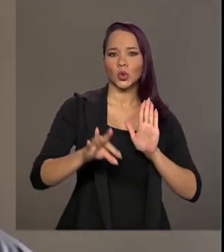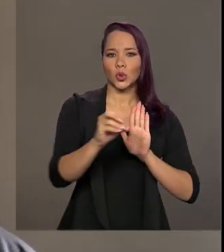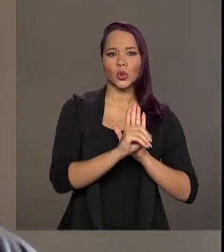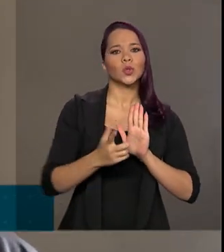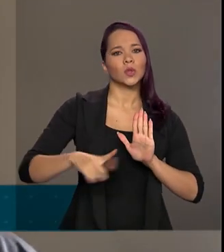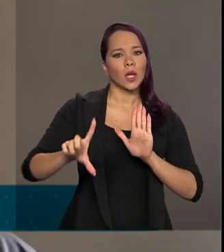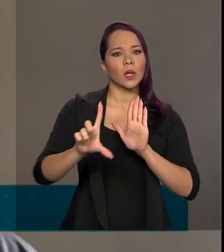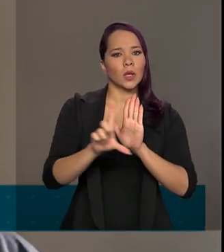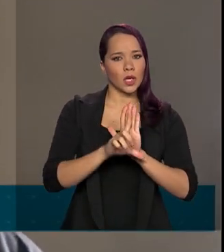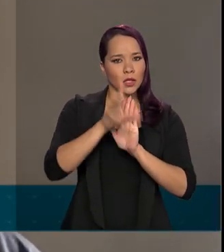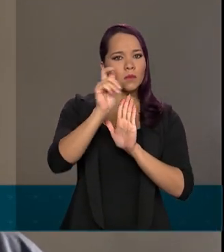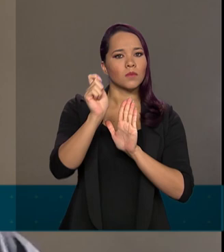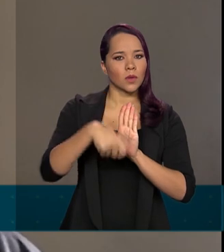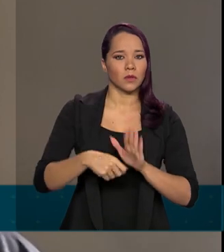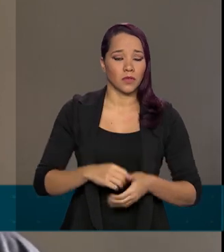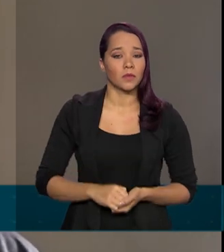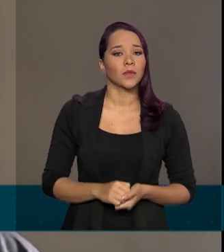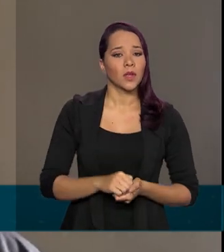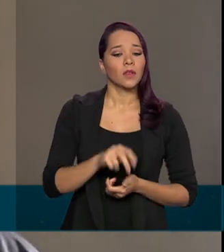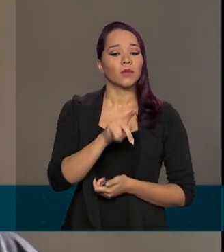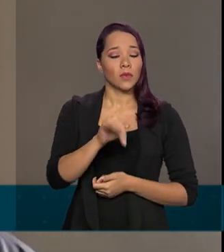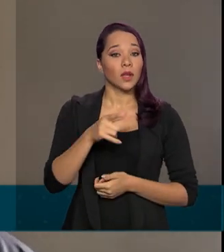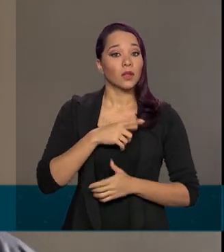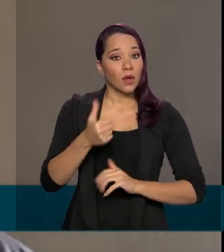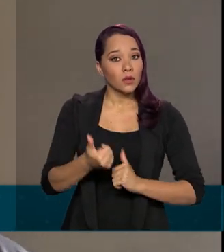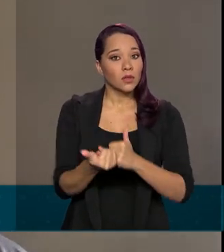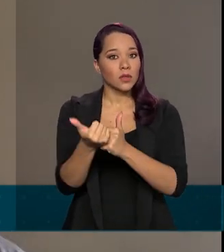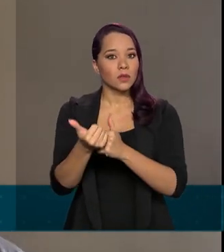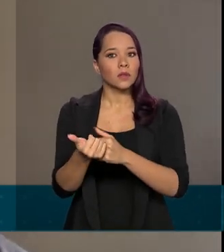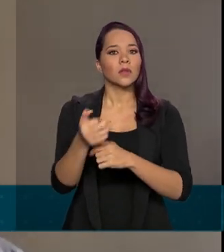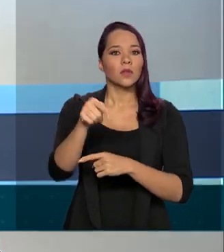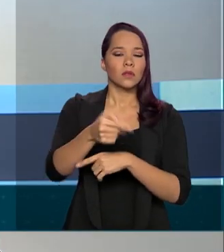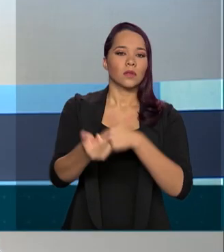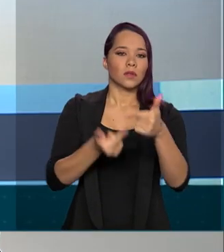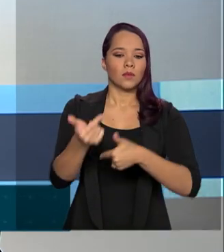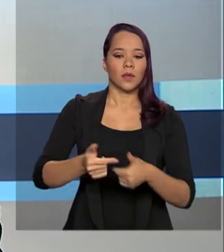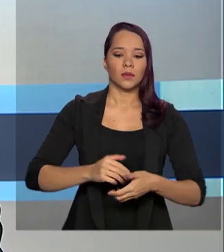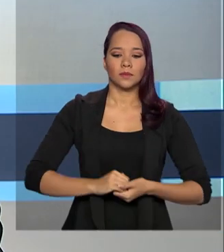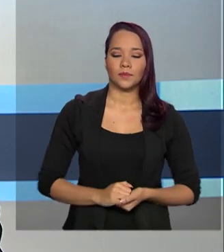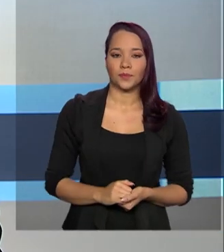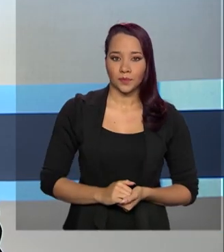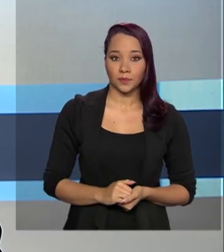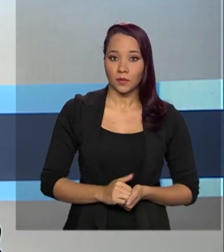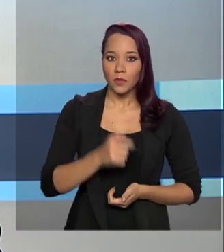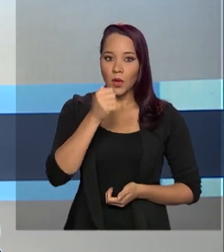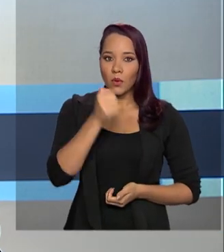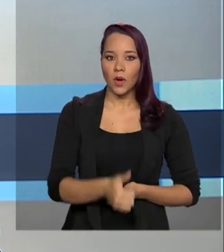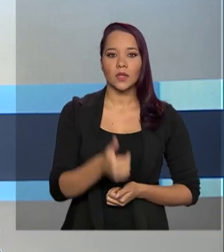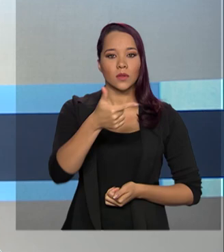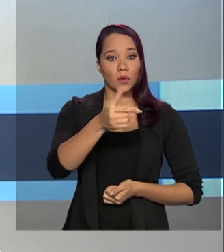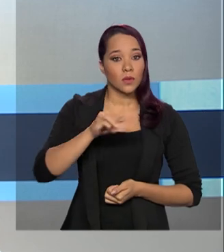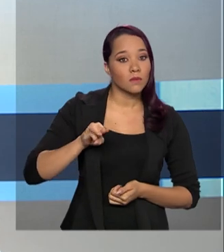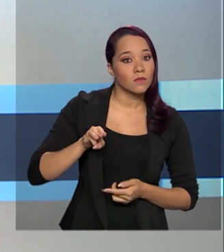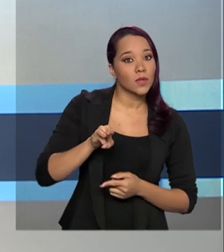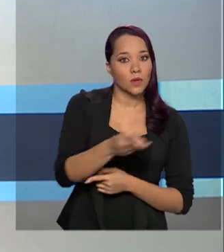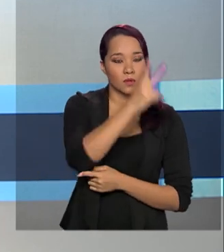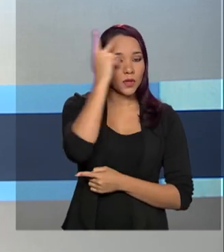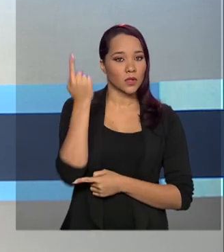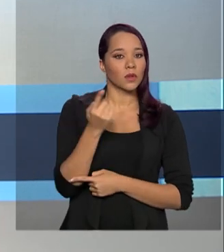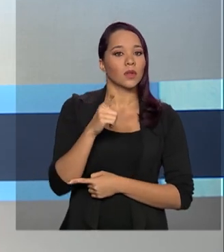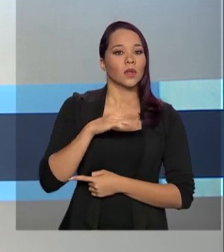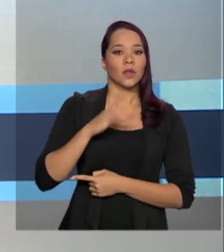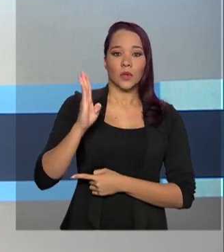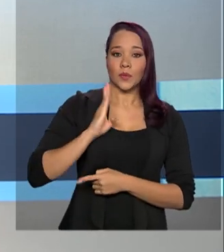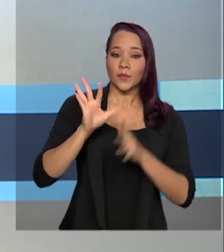A Polícia Federal, então, nos auxilia com a centralidade dessas ações. E quase 2 milhões de beneficiários do